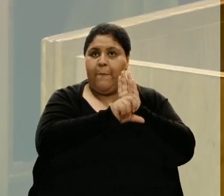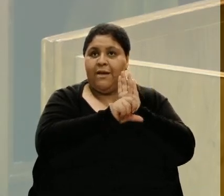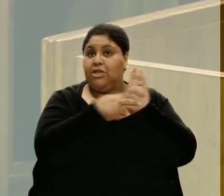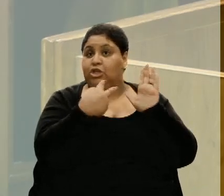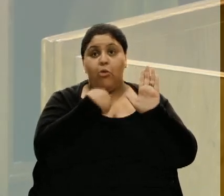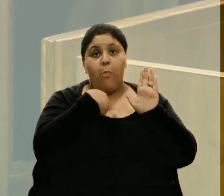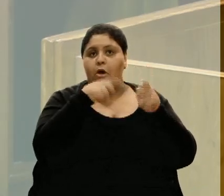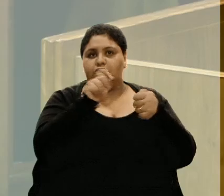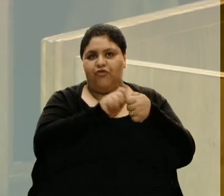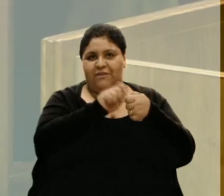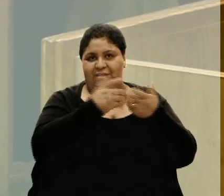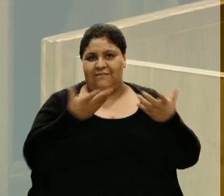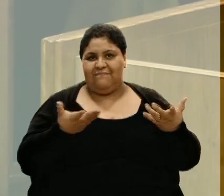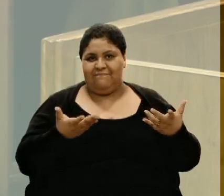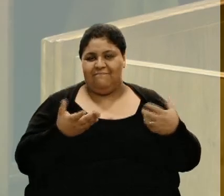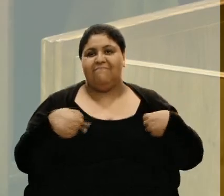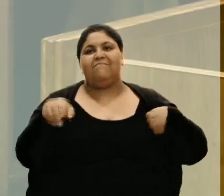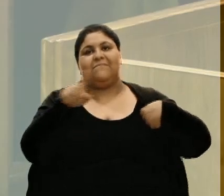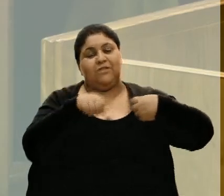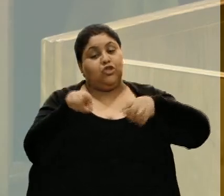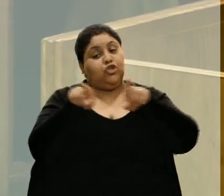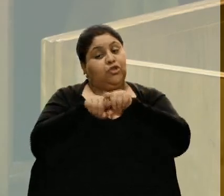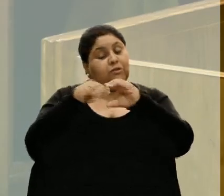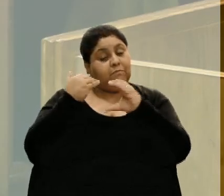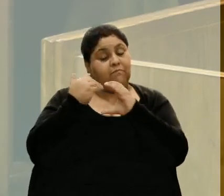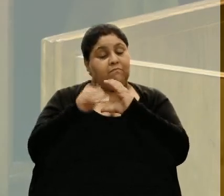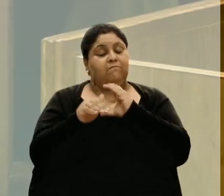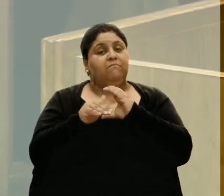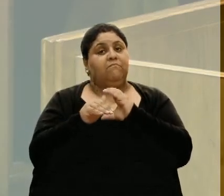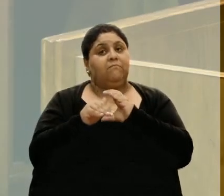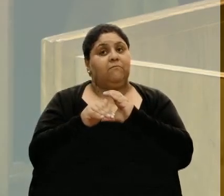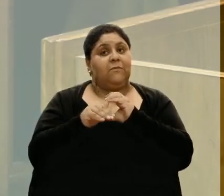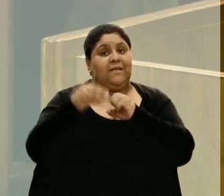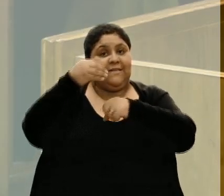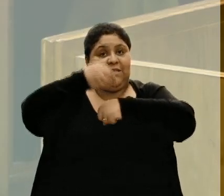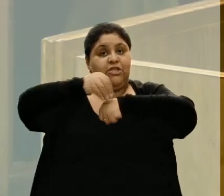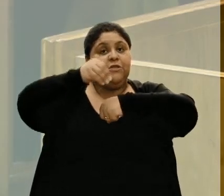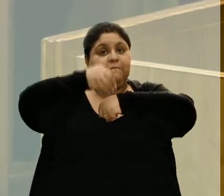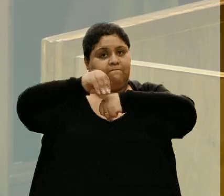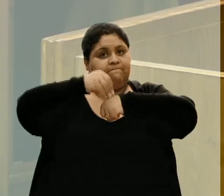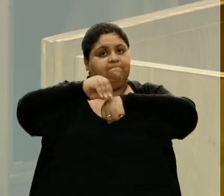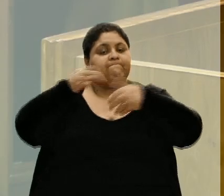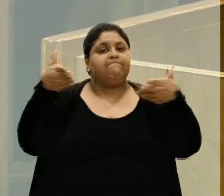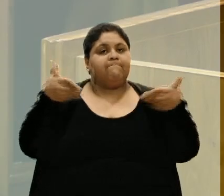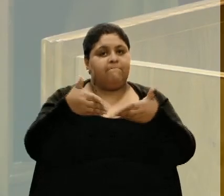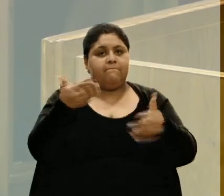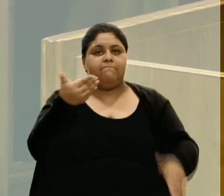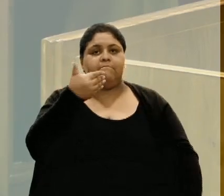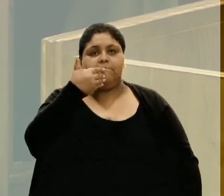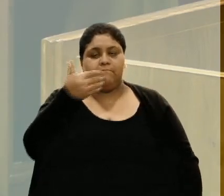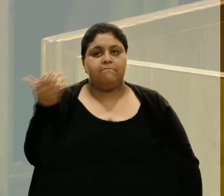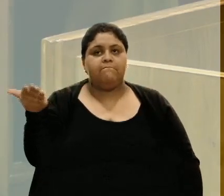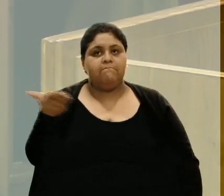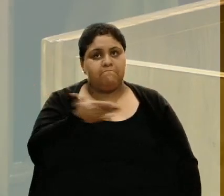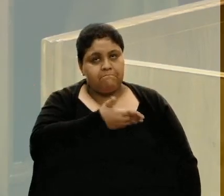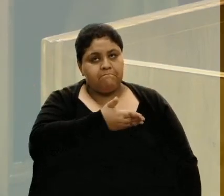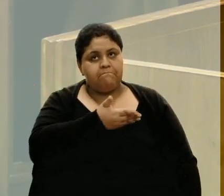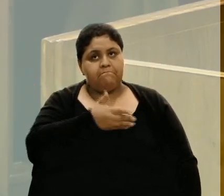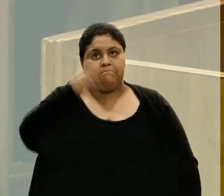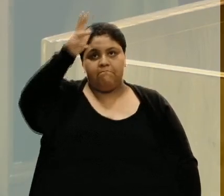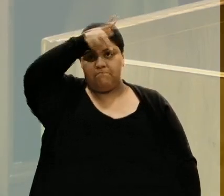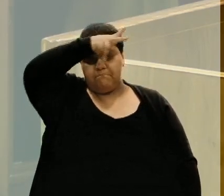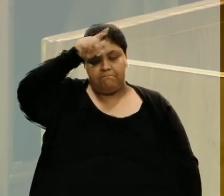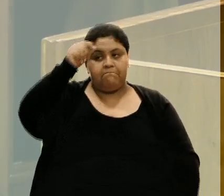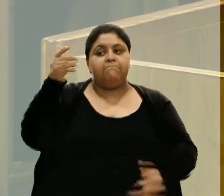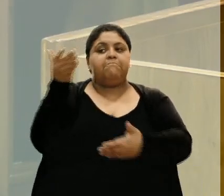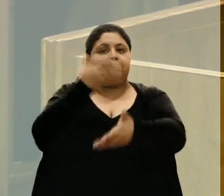fazer. Então, nós também encaminharemos essa indicação, estamos pedindo aqui para que o prefeito